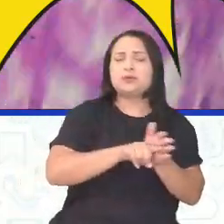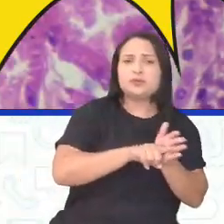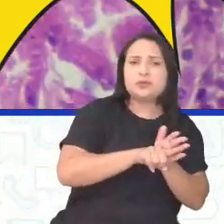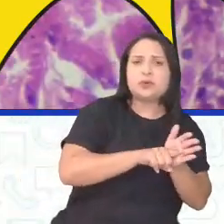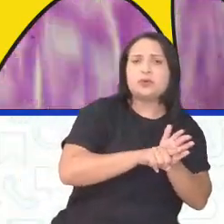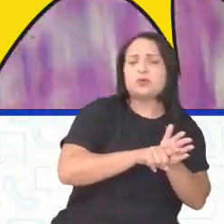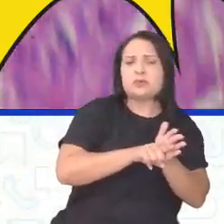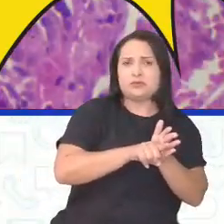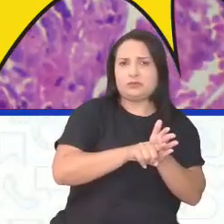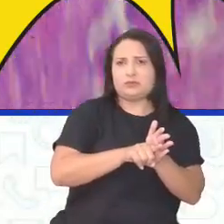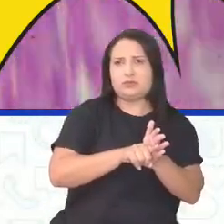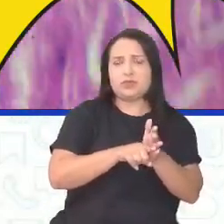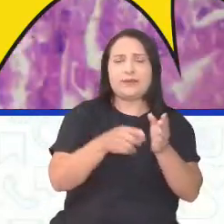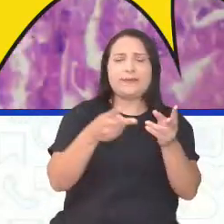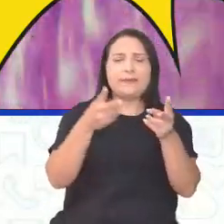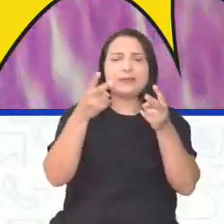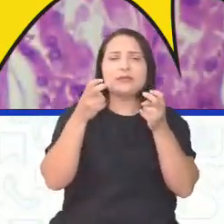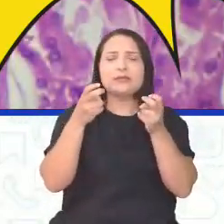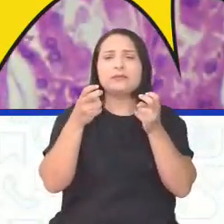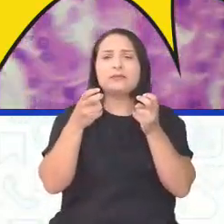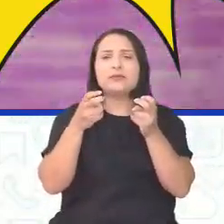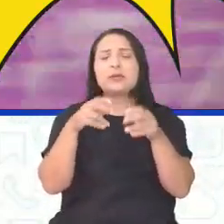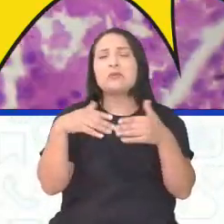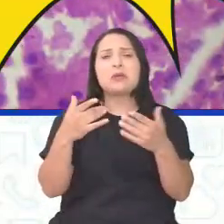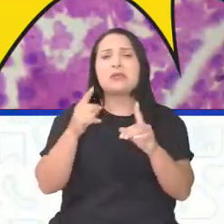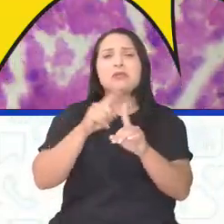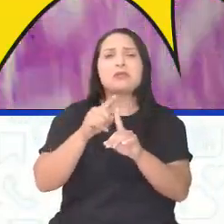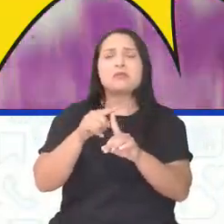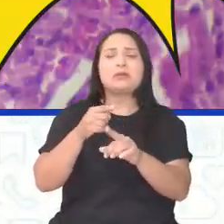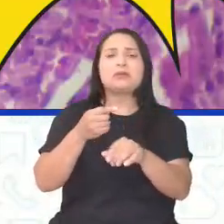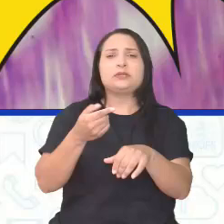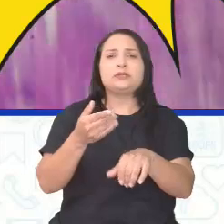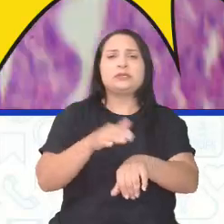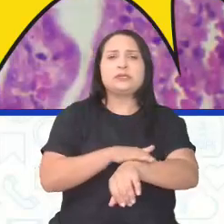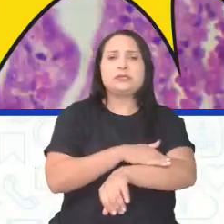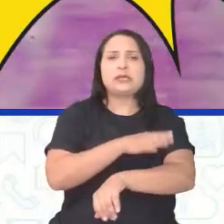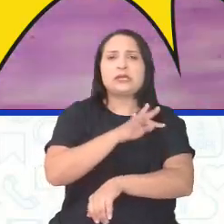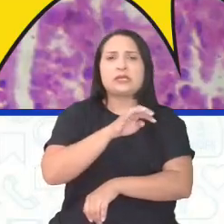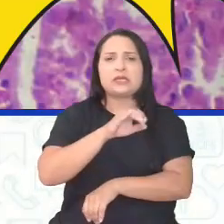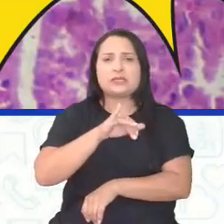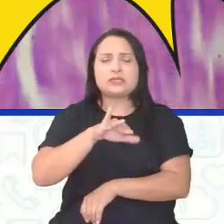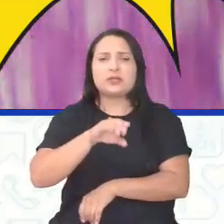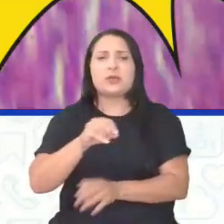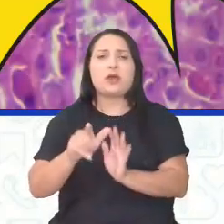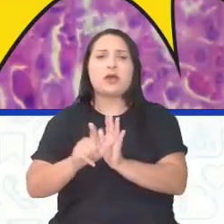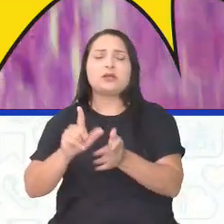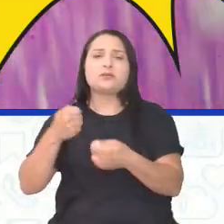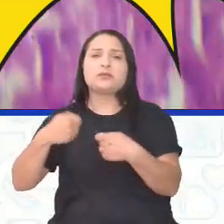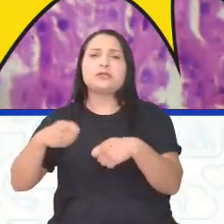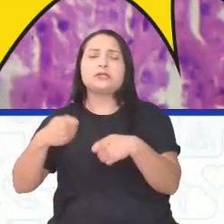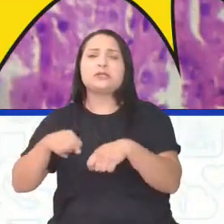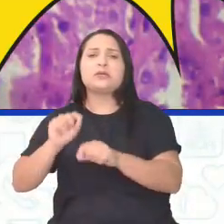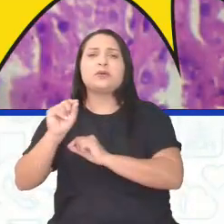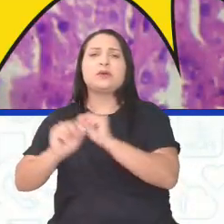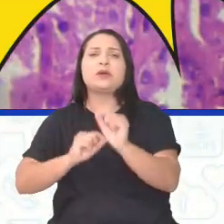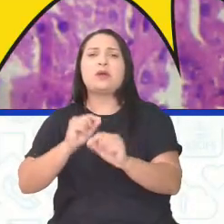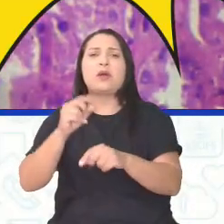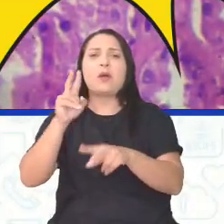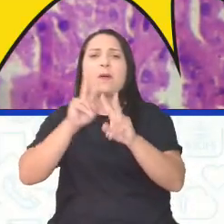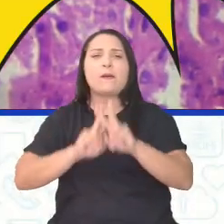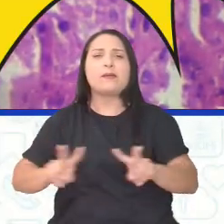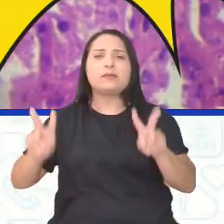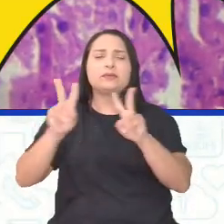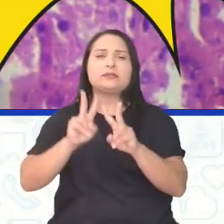né, ele identificar o tecido, ele vai poder observar o tipo de célula, mas também a substância. Isso que está passando